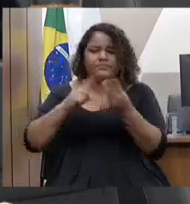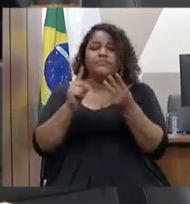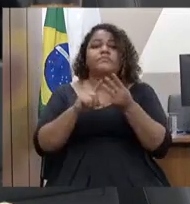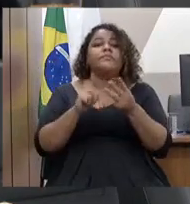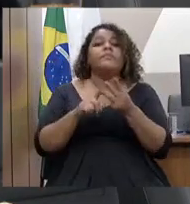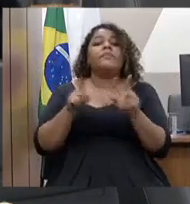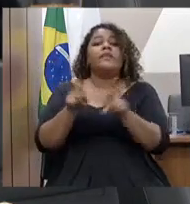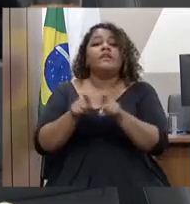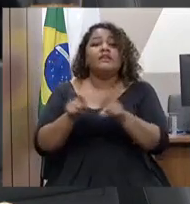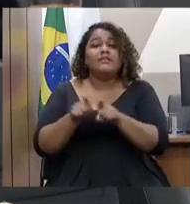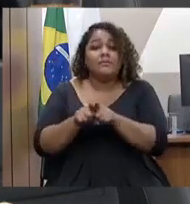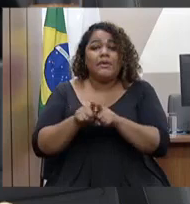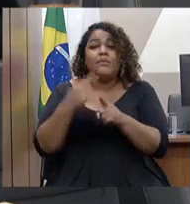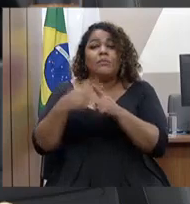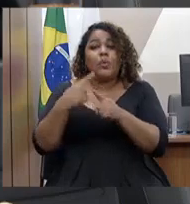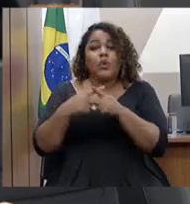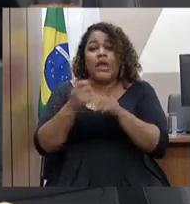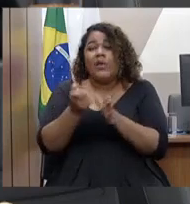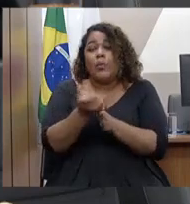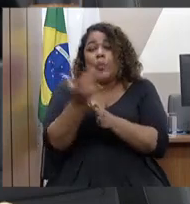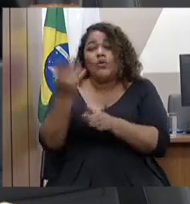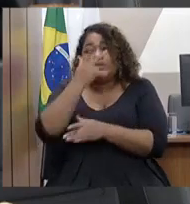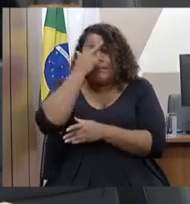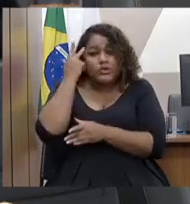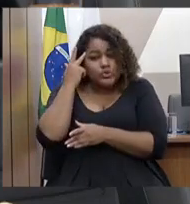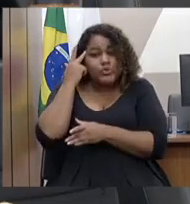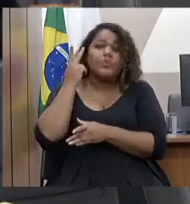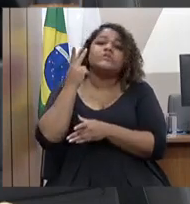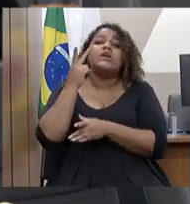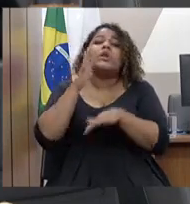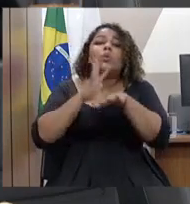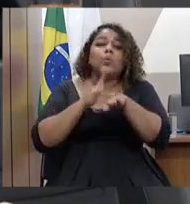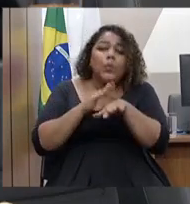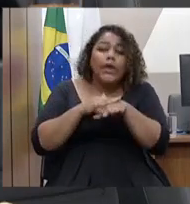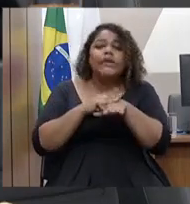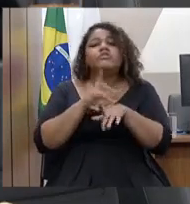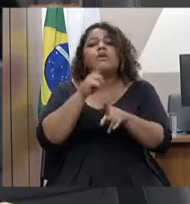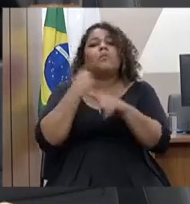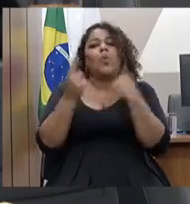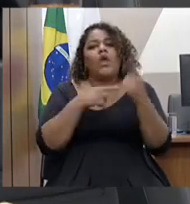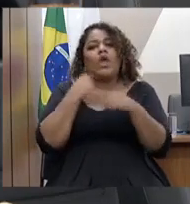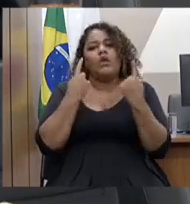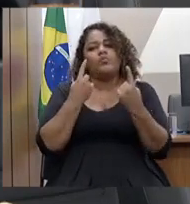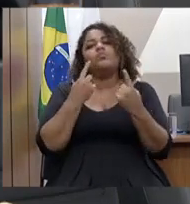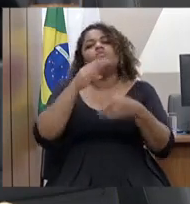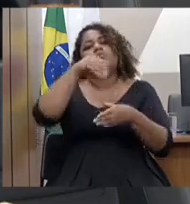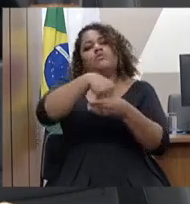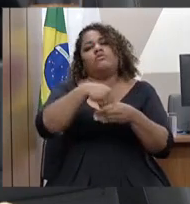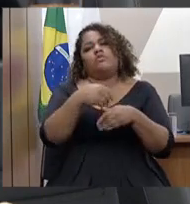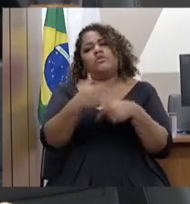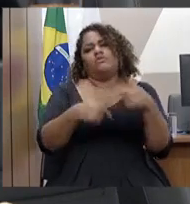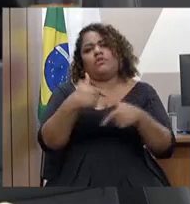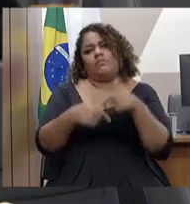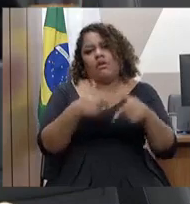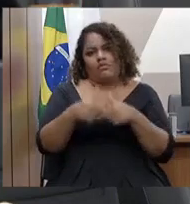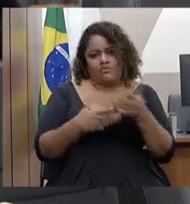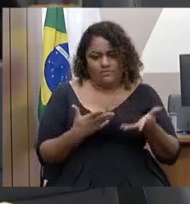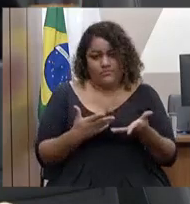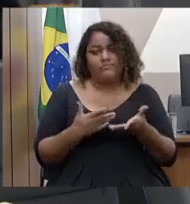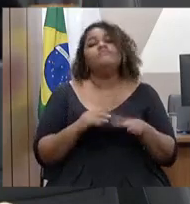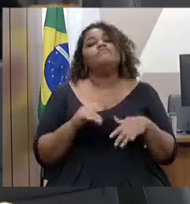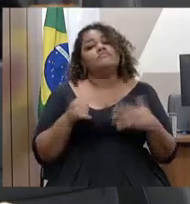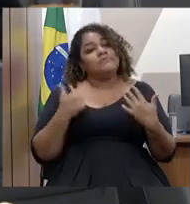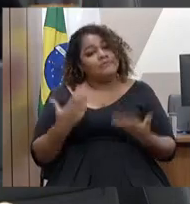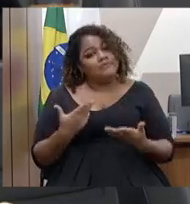pelo adoecimento e número altíssimo de morte no trabalho né então eu acho que é necessário é